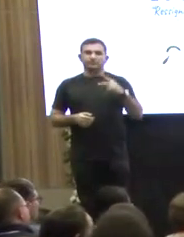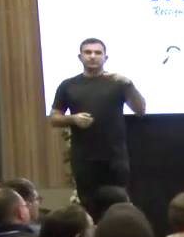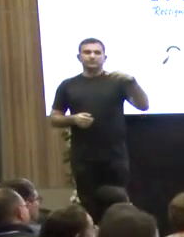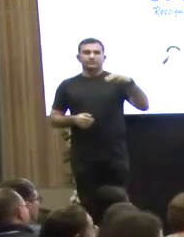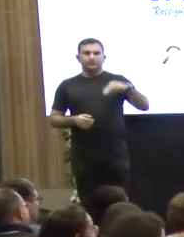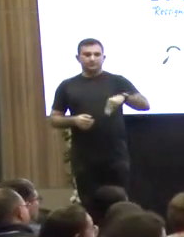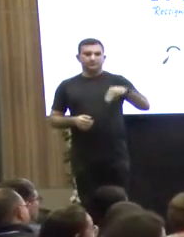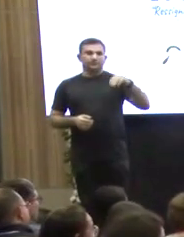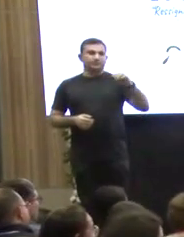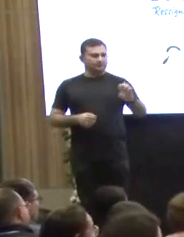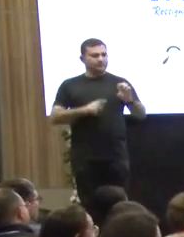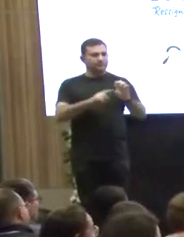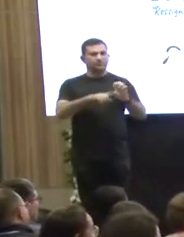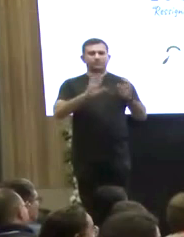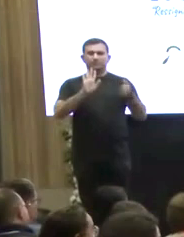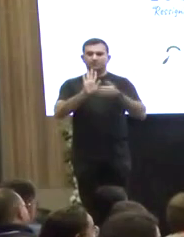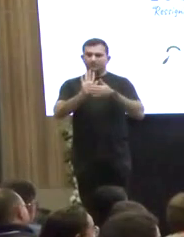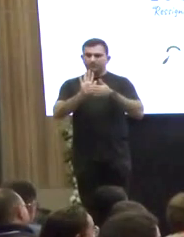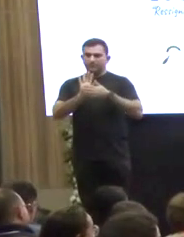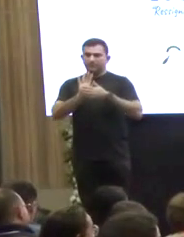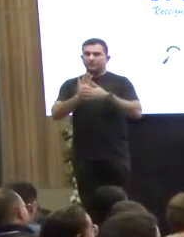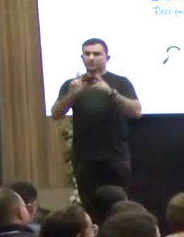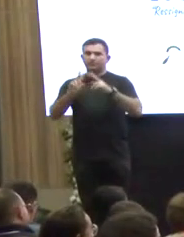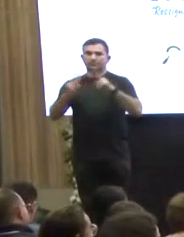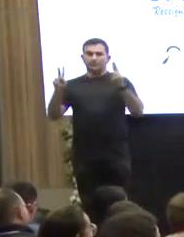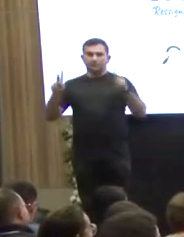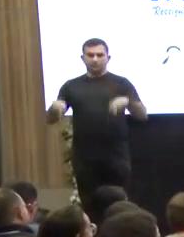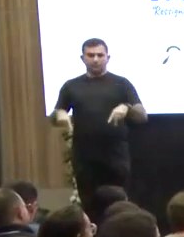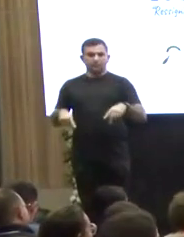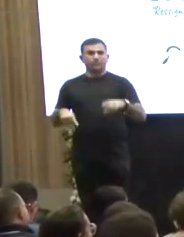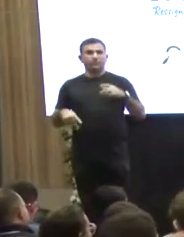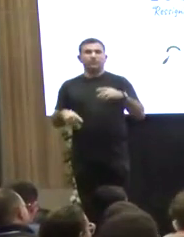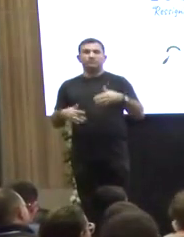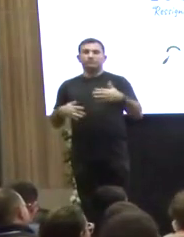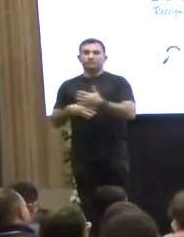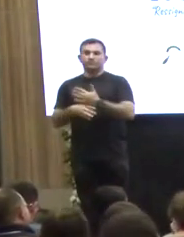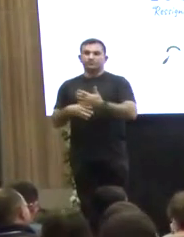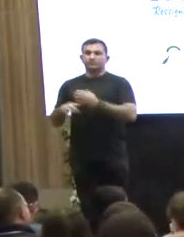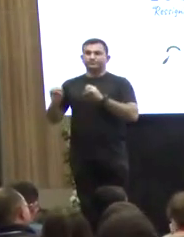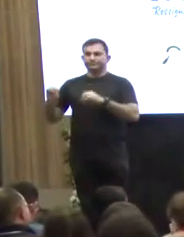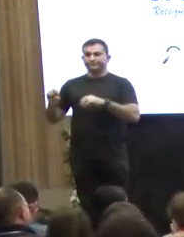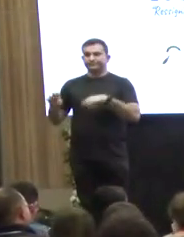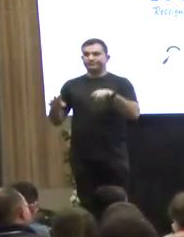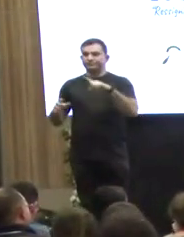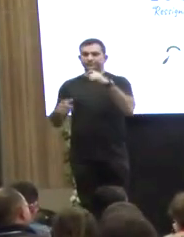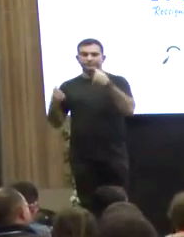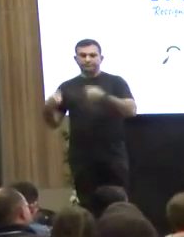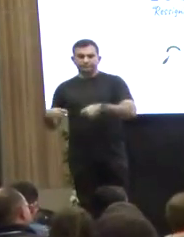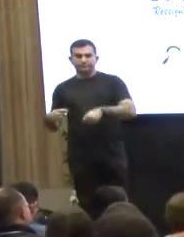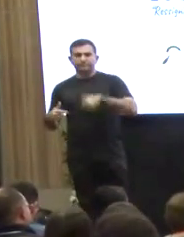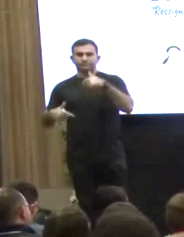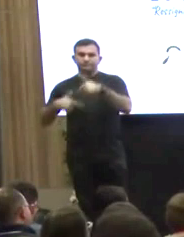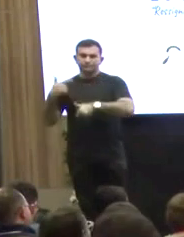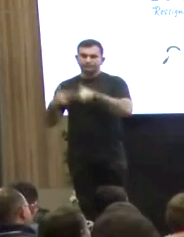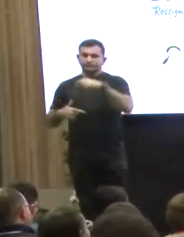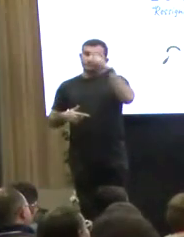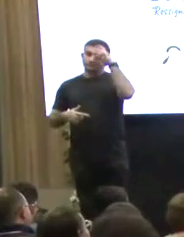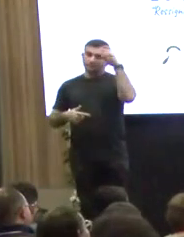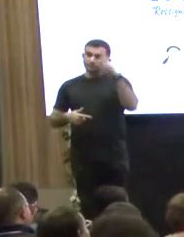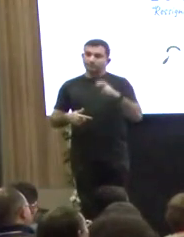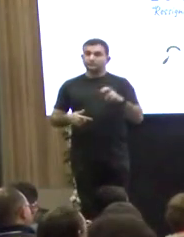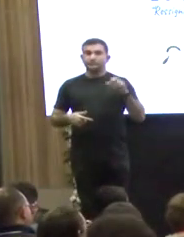já pegando a fala dela, que foi excelente, que ela trouxe em discussão algo que nós calamos dentro da escola.